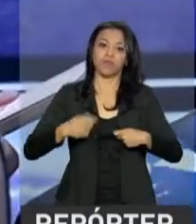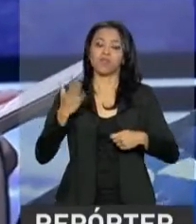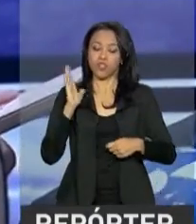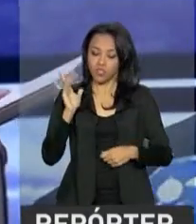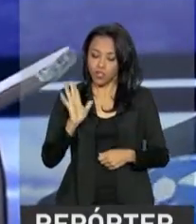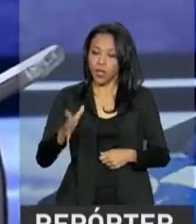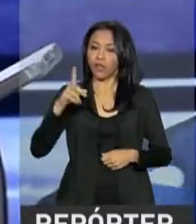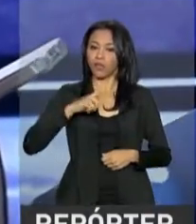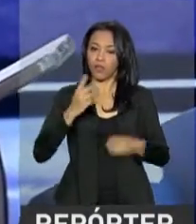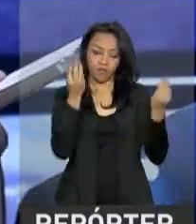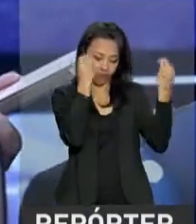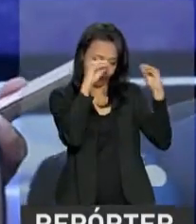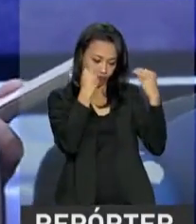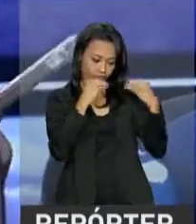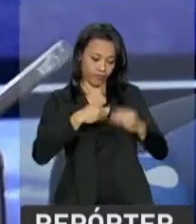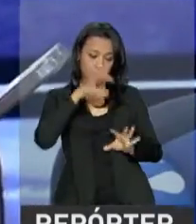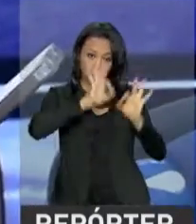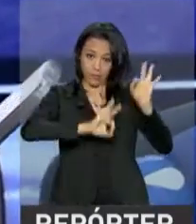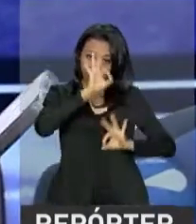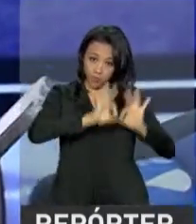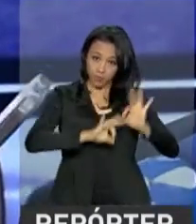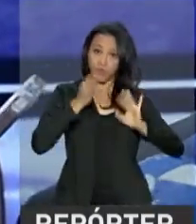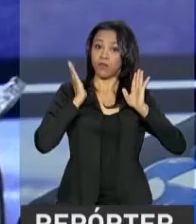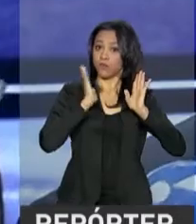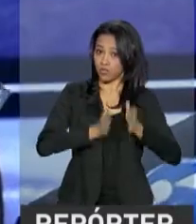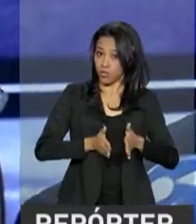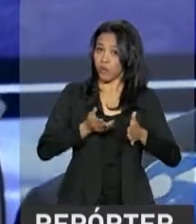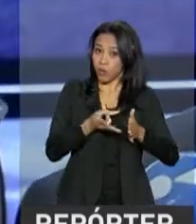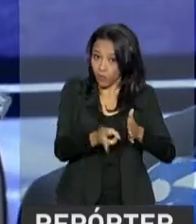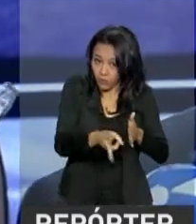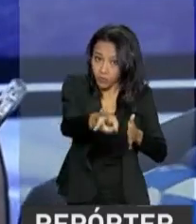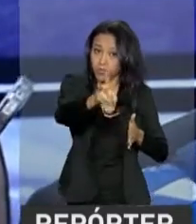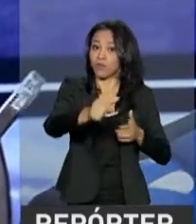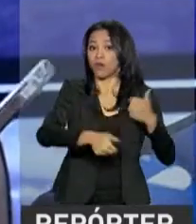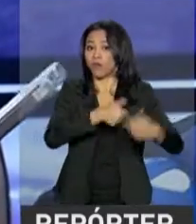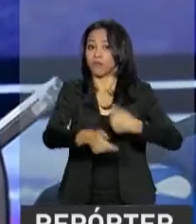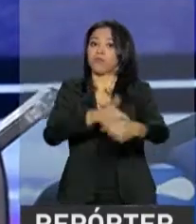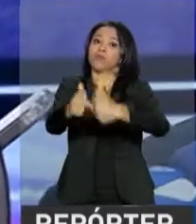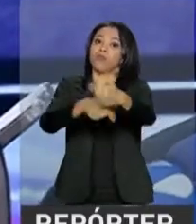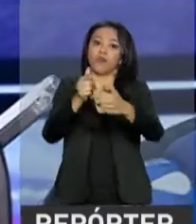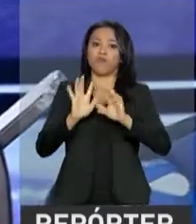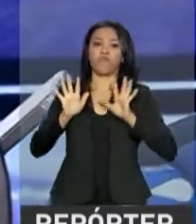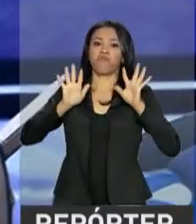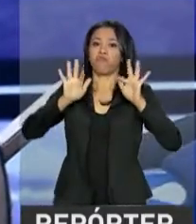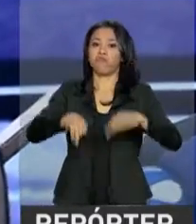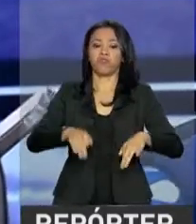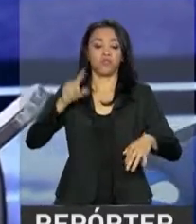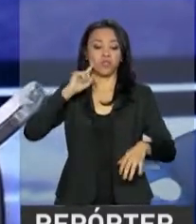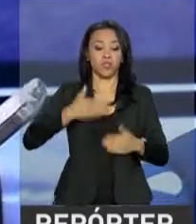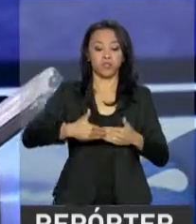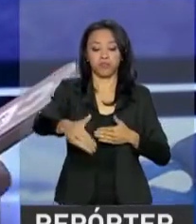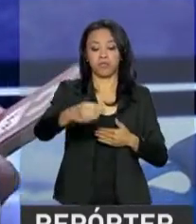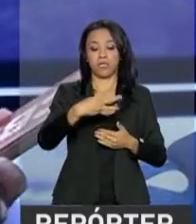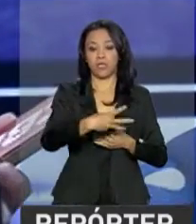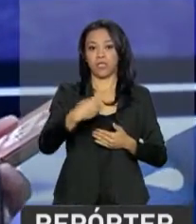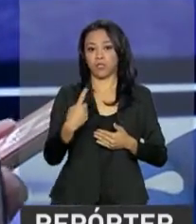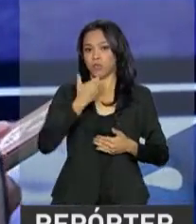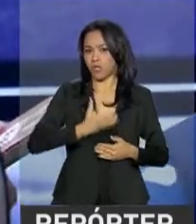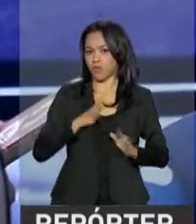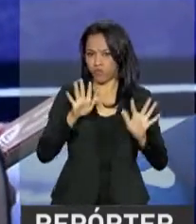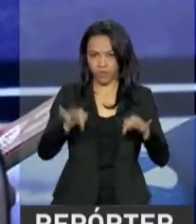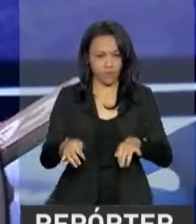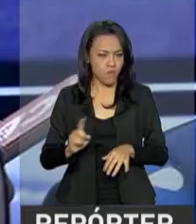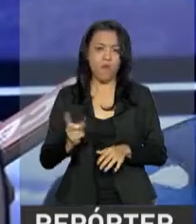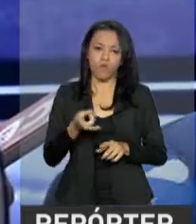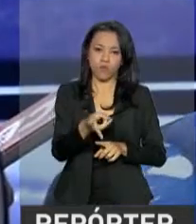planejamento que foi colocada à discussão já colocam legado mais para frente isso não apenas encerrar no dia 31 vai deixar as coisas organizadas daí